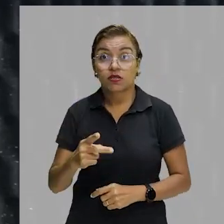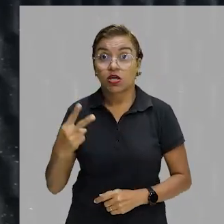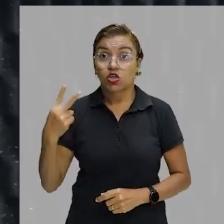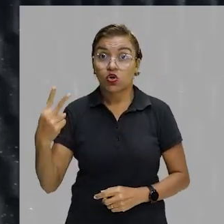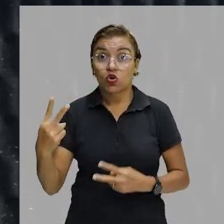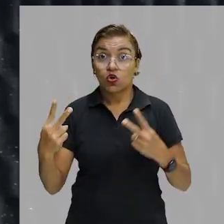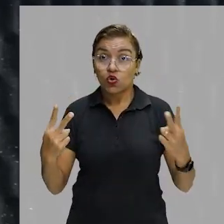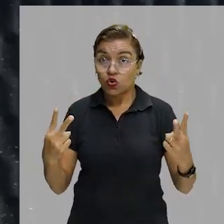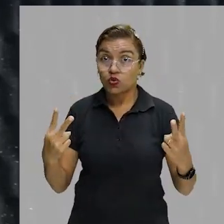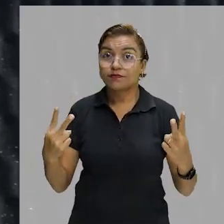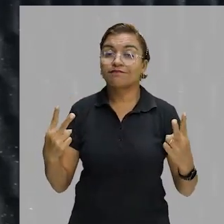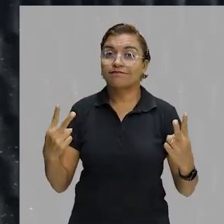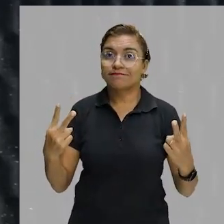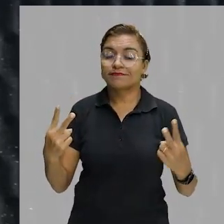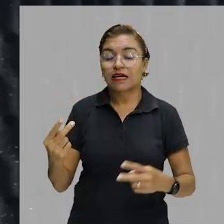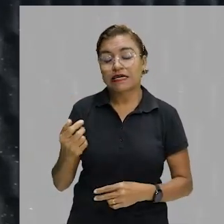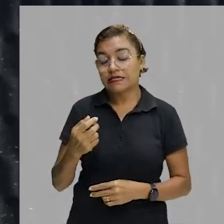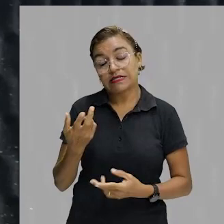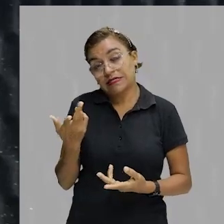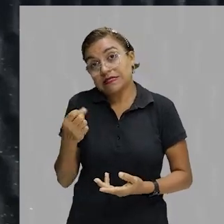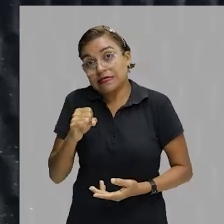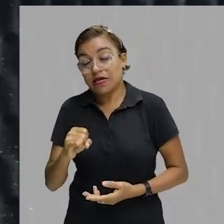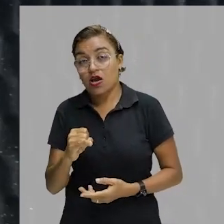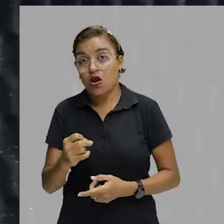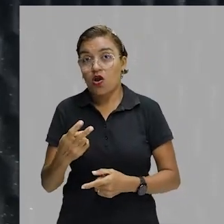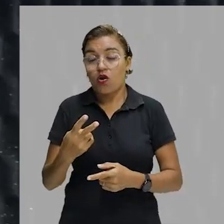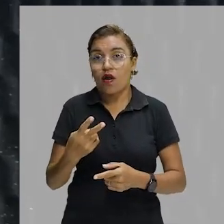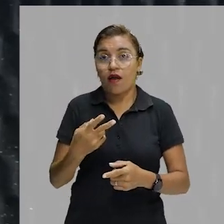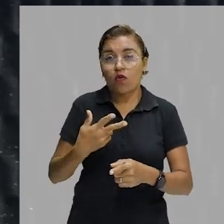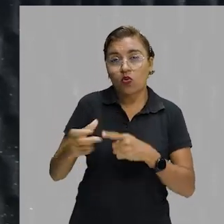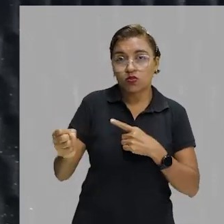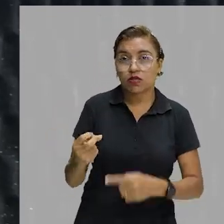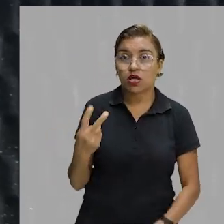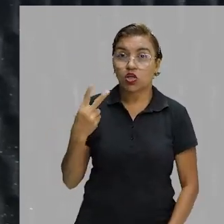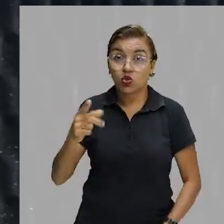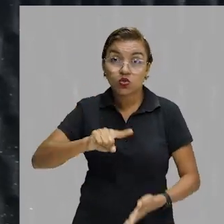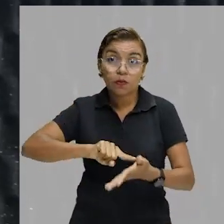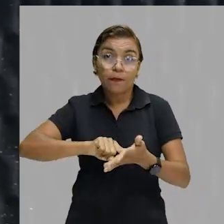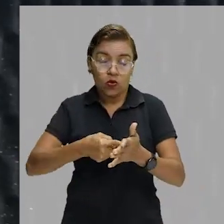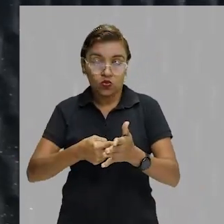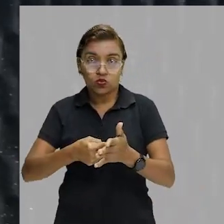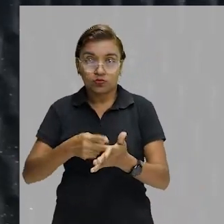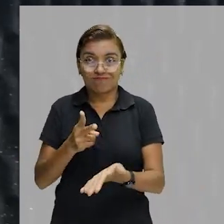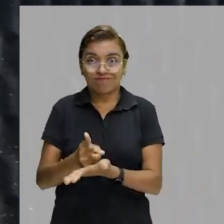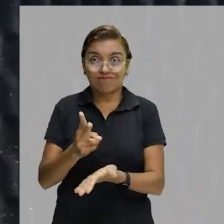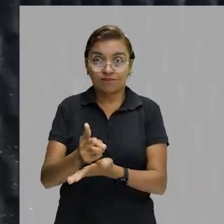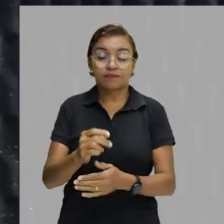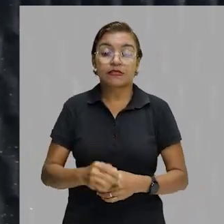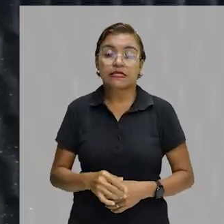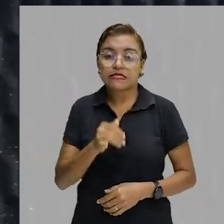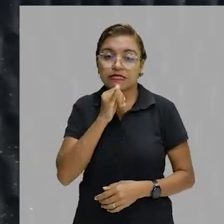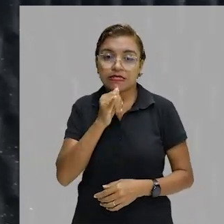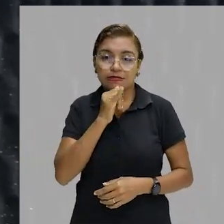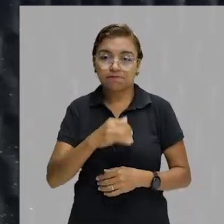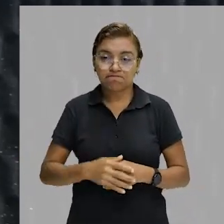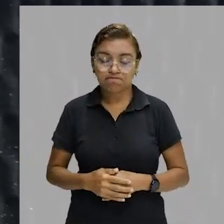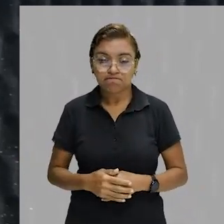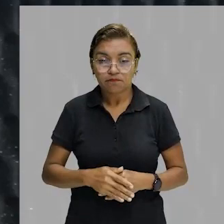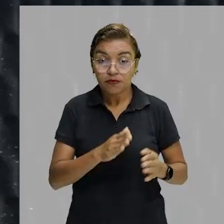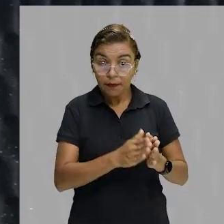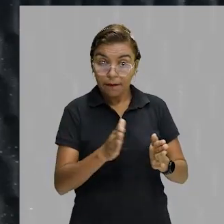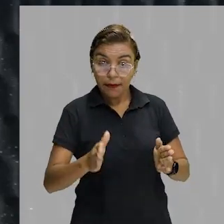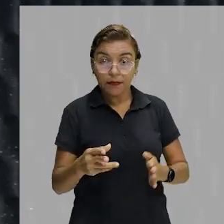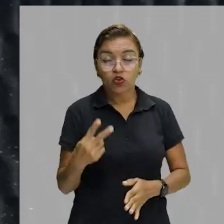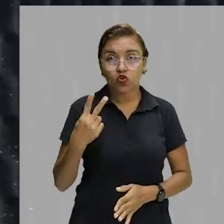pontos consecutivos. Aqui eles chamam iguais, o deuce. Tá certo? Então, a gente vai disputar aqui.